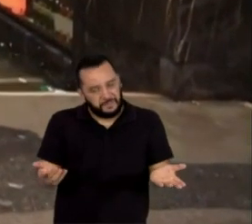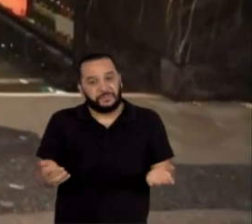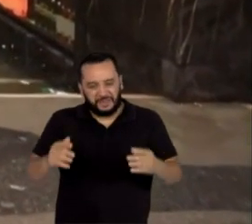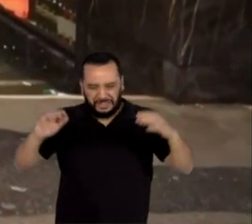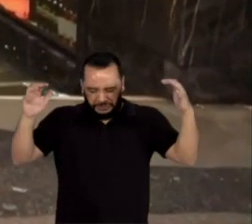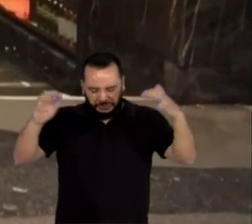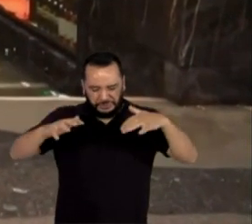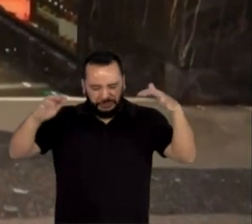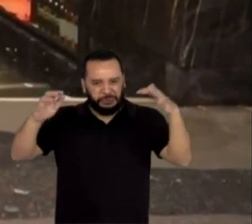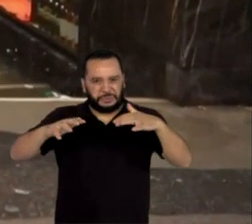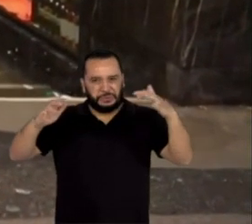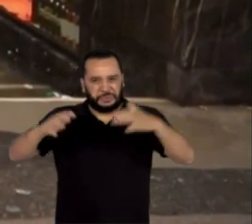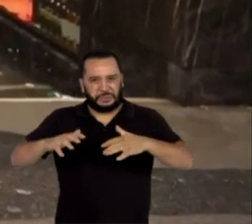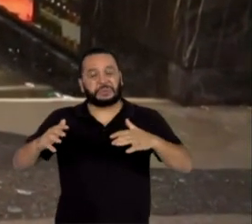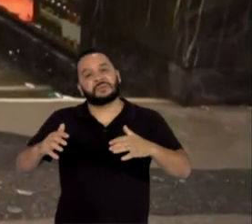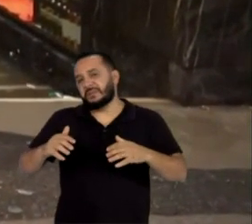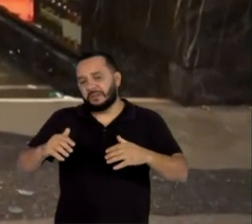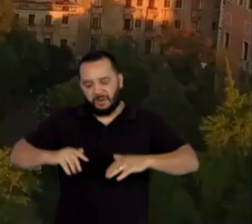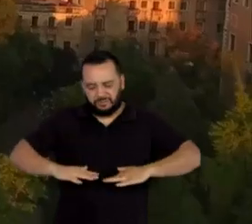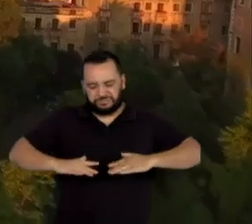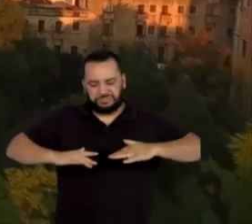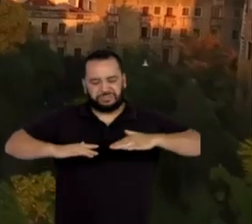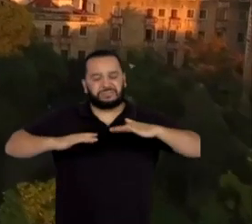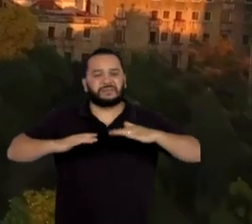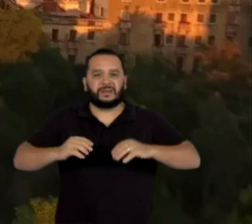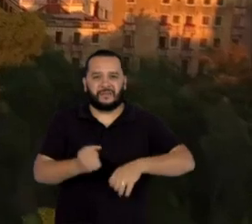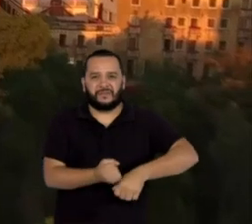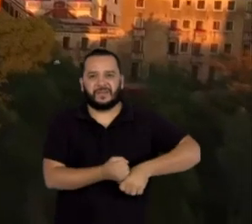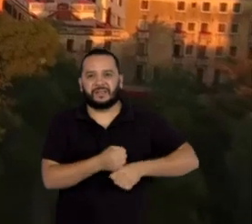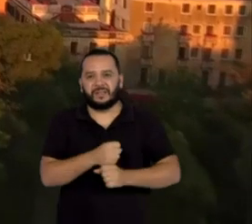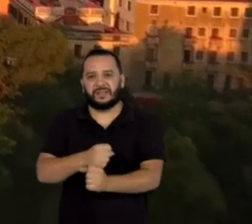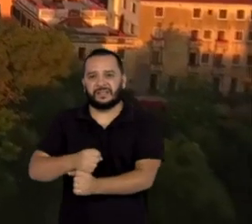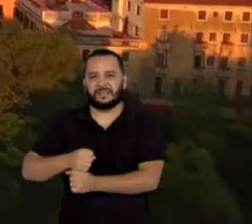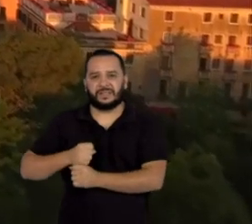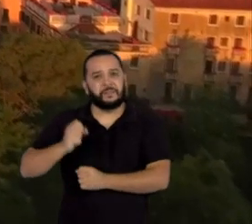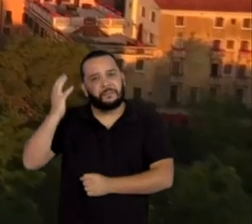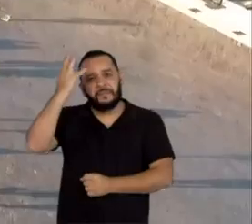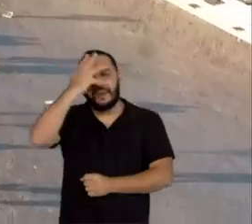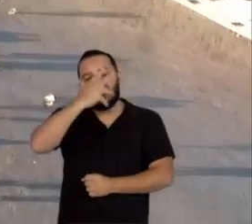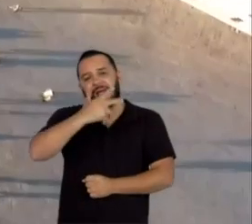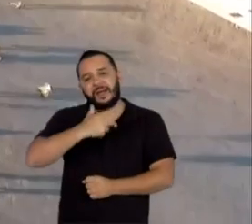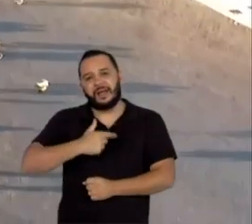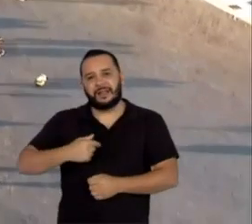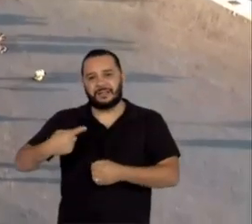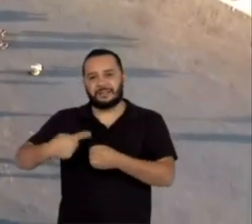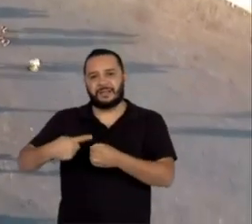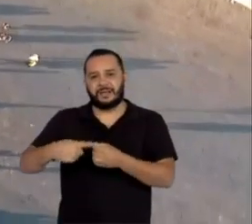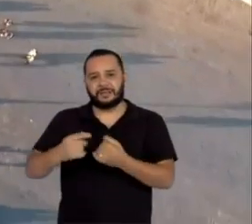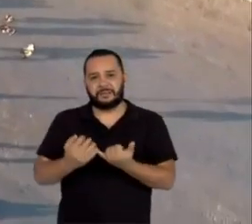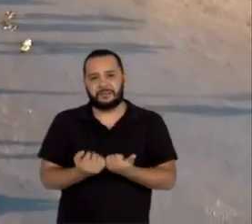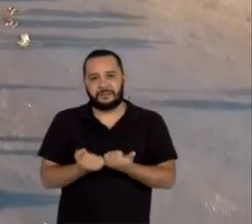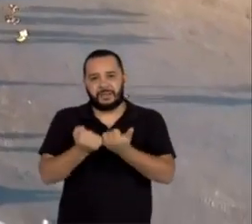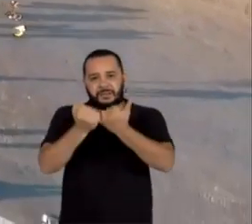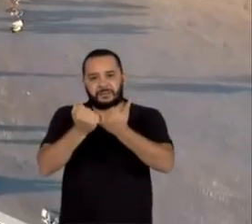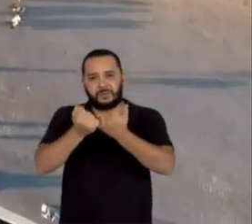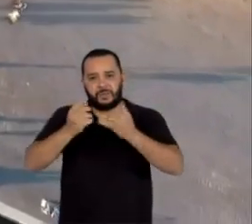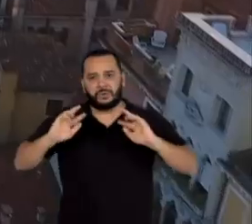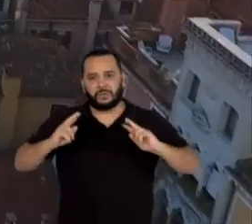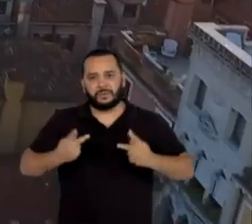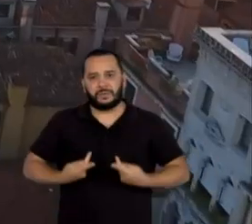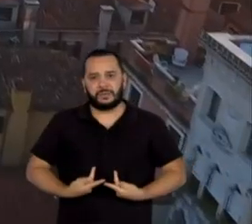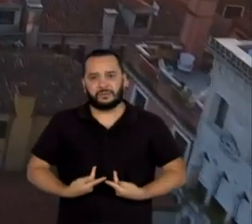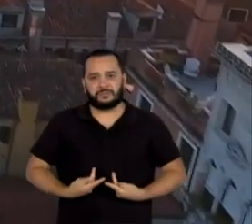cada vez mais comuns em Veneza. A bela cidade flutuante, patrimônio da humanidade.